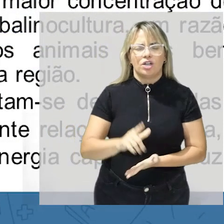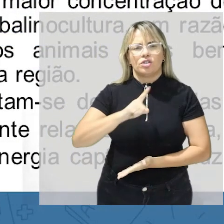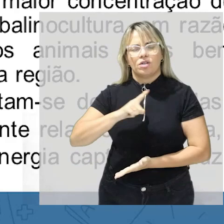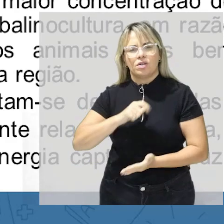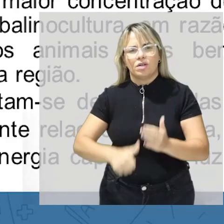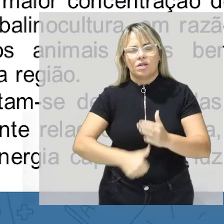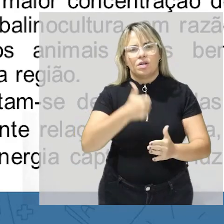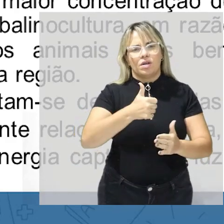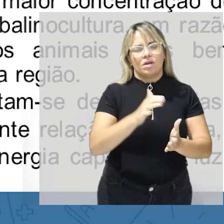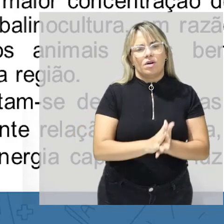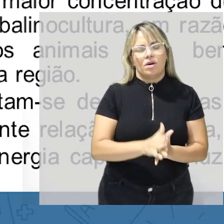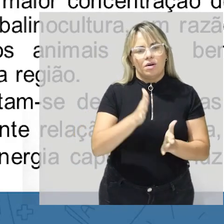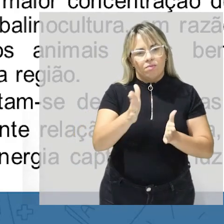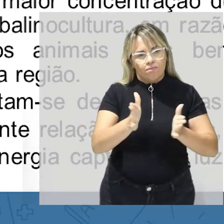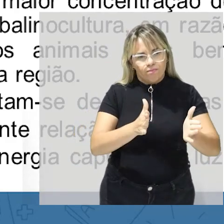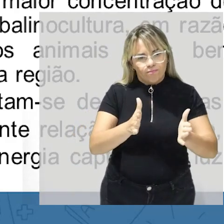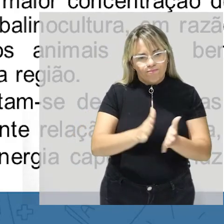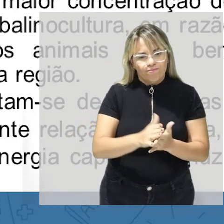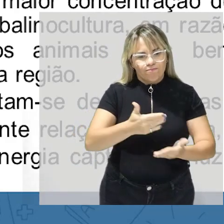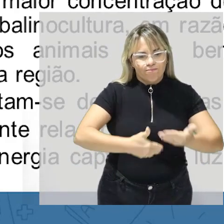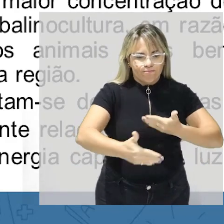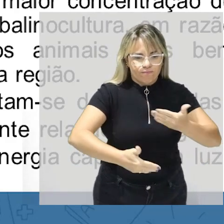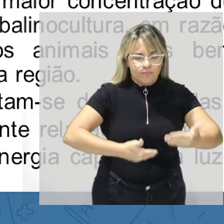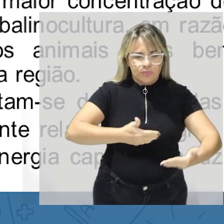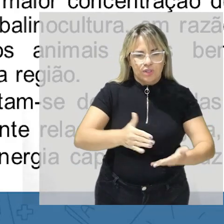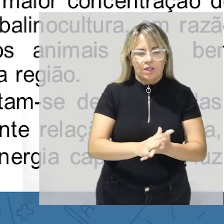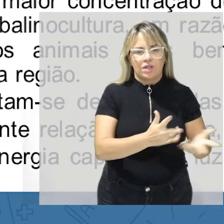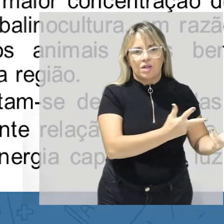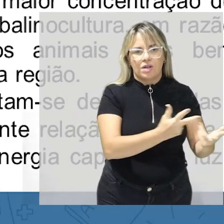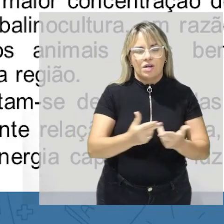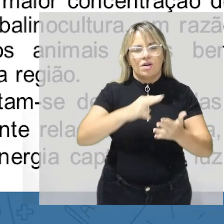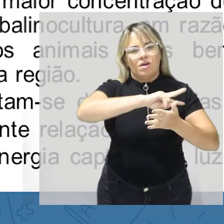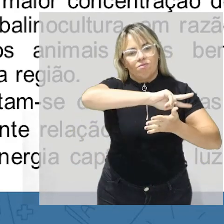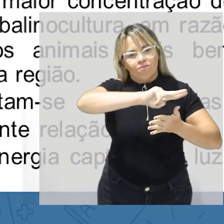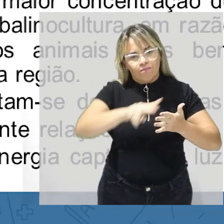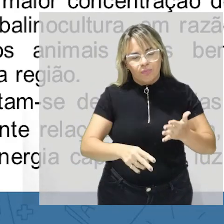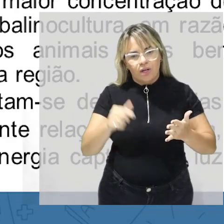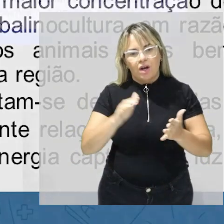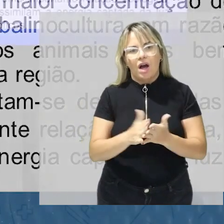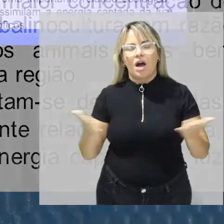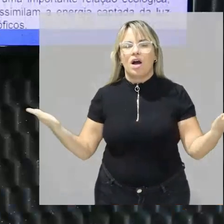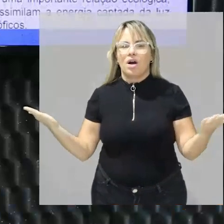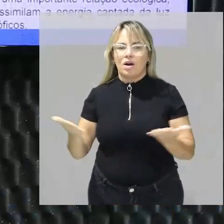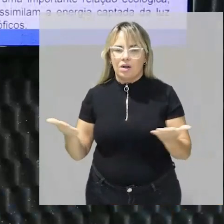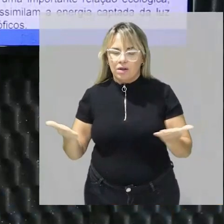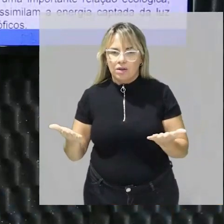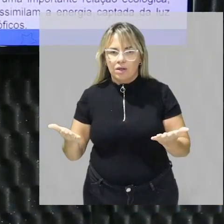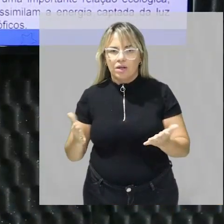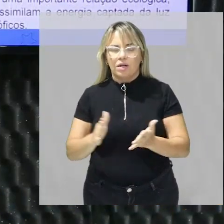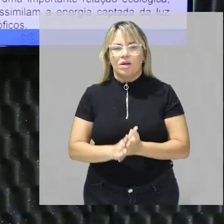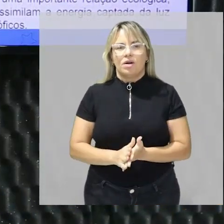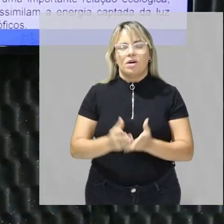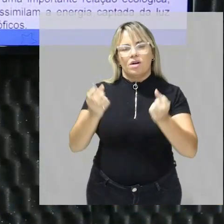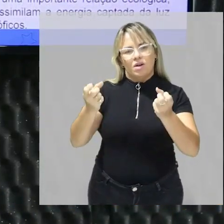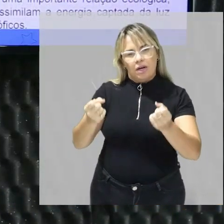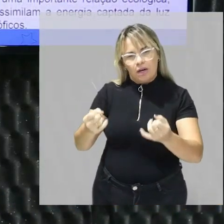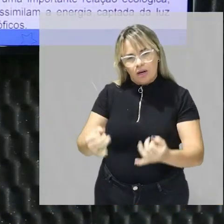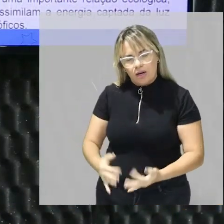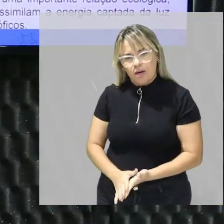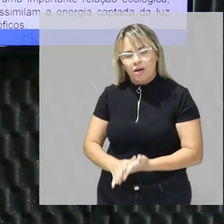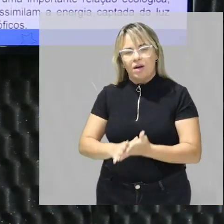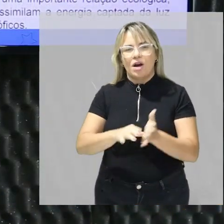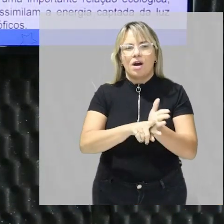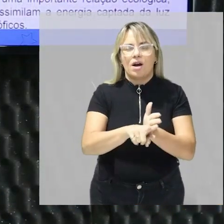analisou as relações que ocorrem entre indivíduos da mesma espécie, a gente vai falar agora, vai explorar questões que